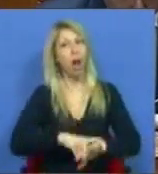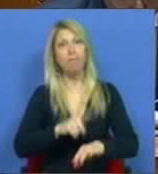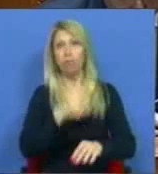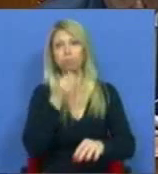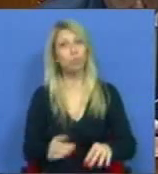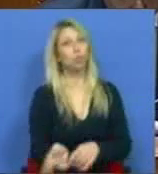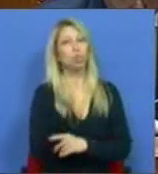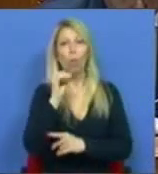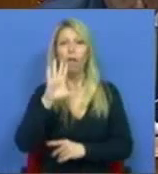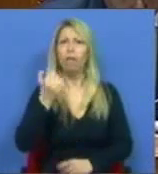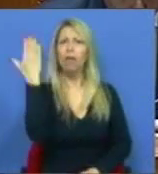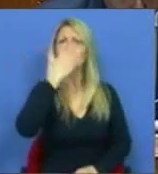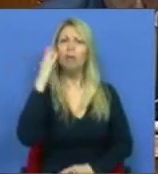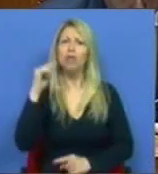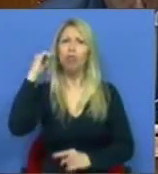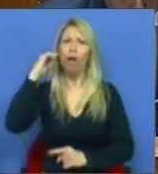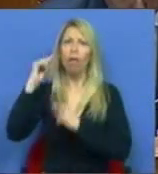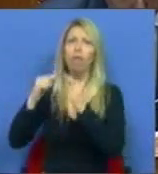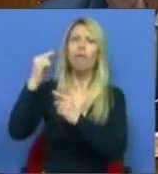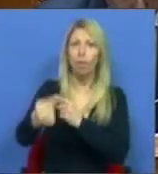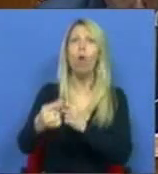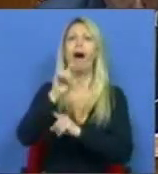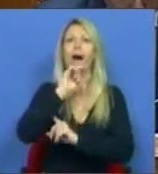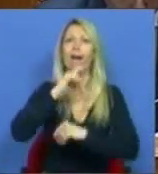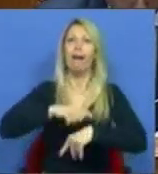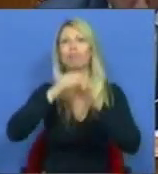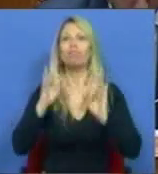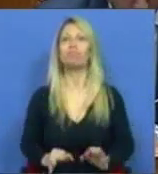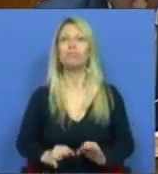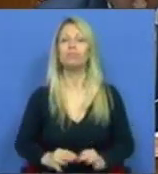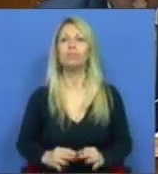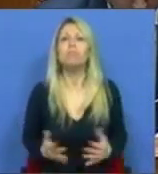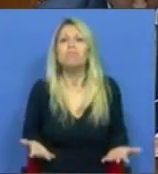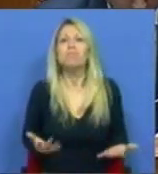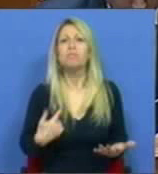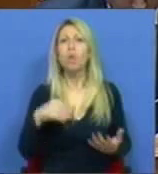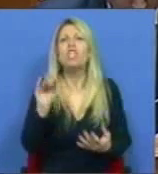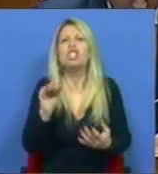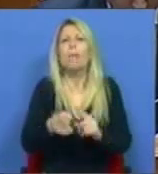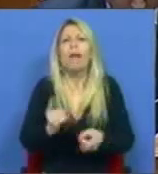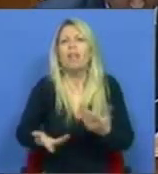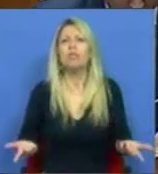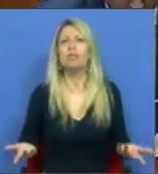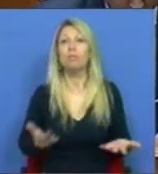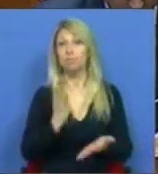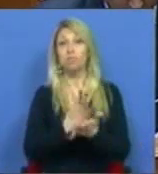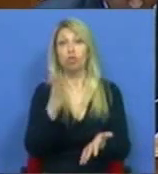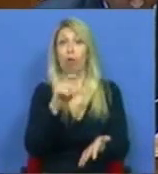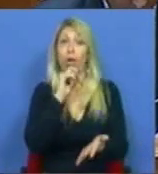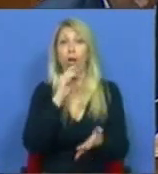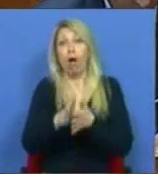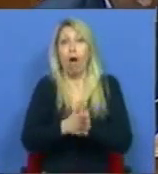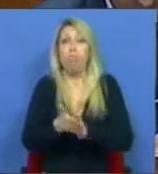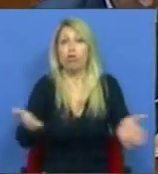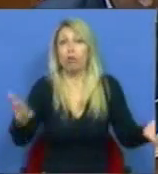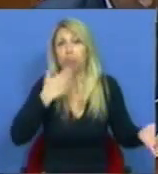dias depois, já era oportuna. O que é que se chama a isto? Isto chama-se apenas oportunismo.